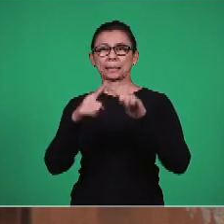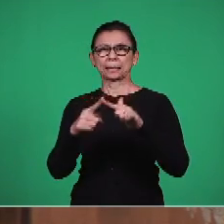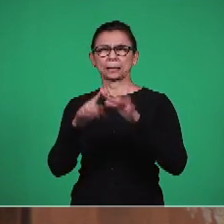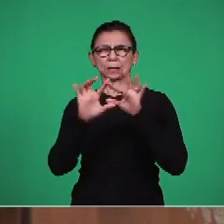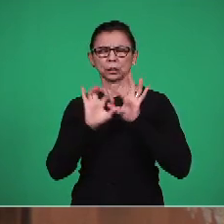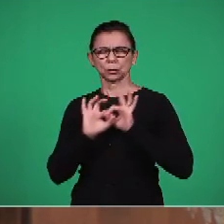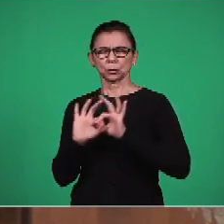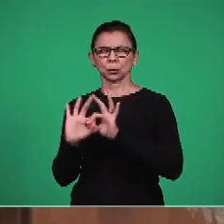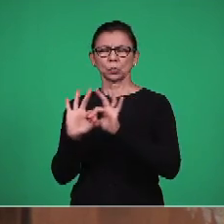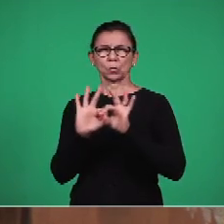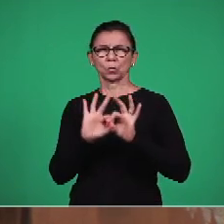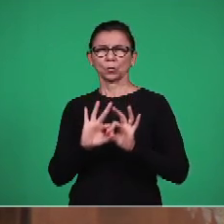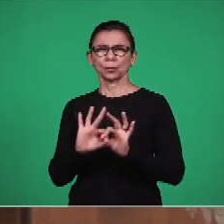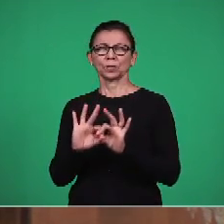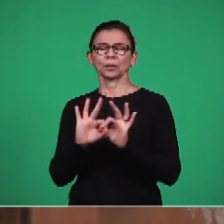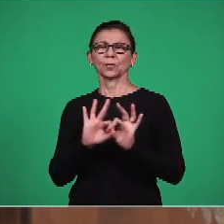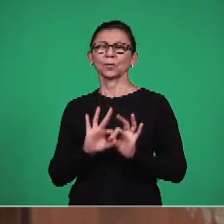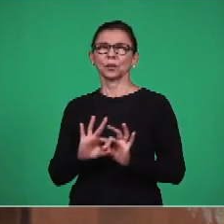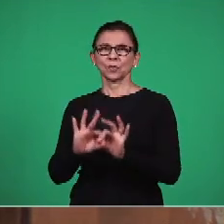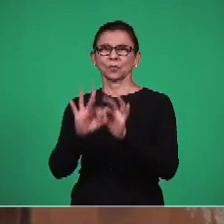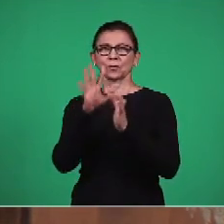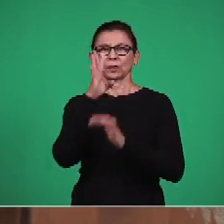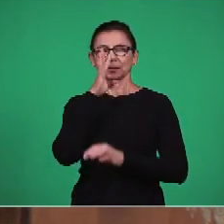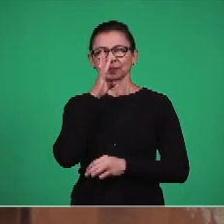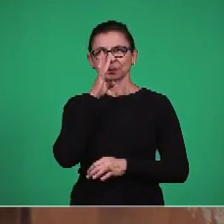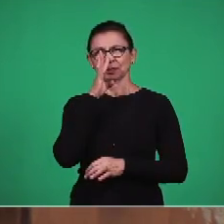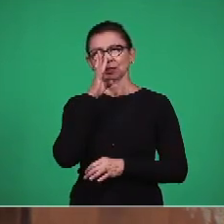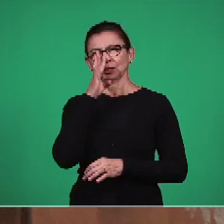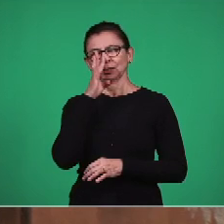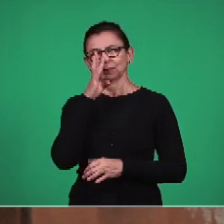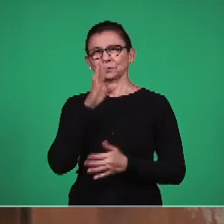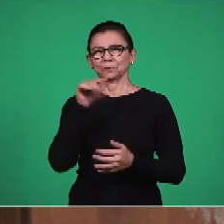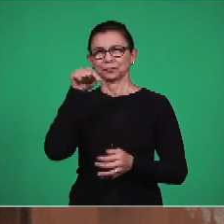e ligadas via satélite aqui no Brasil.